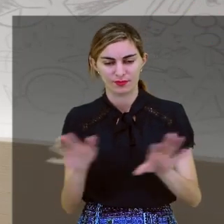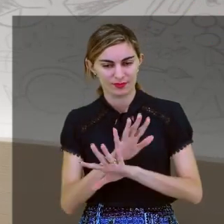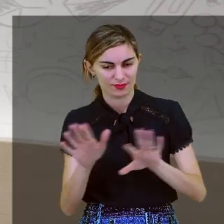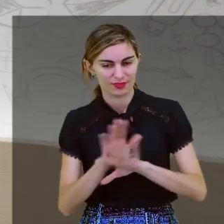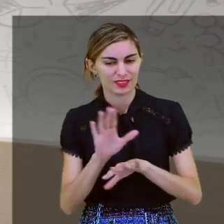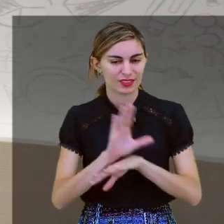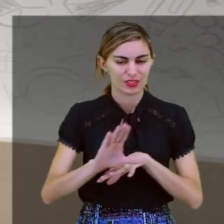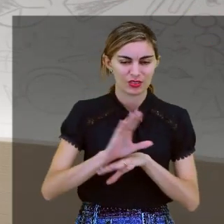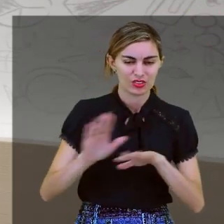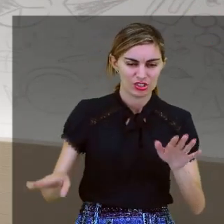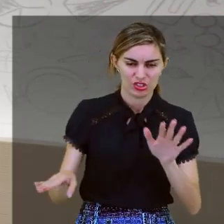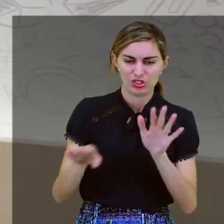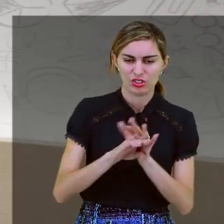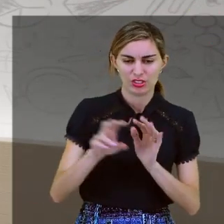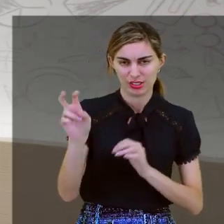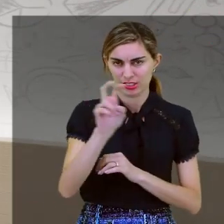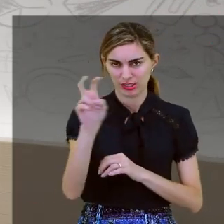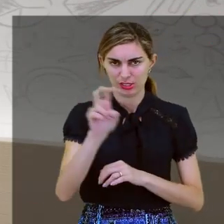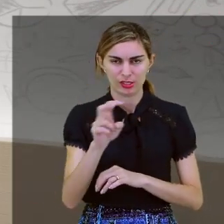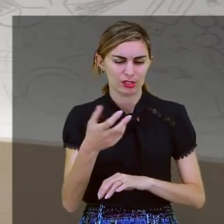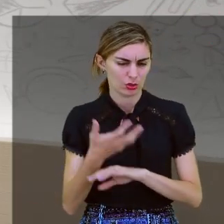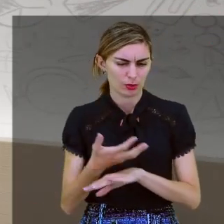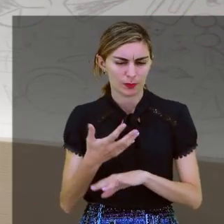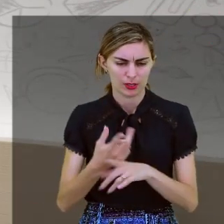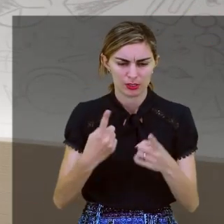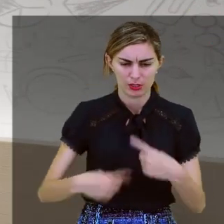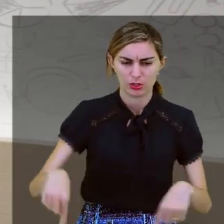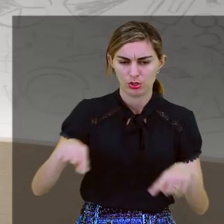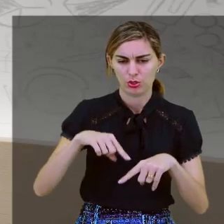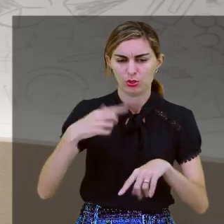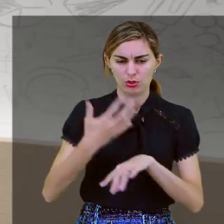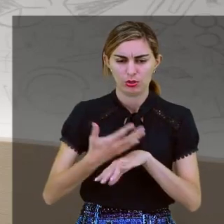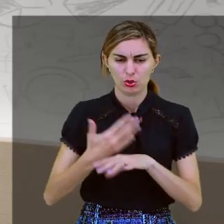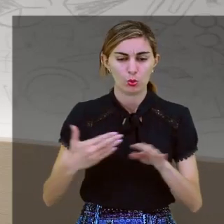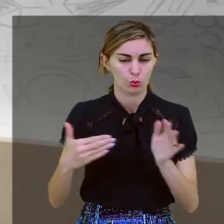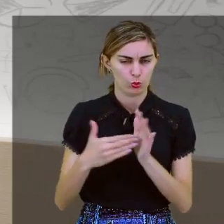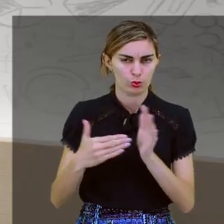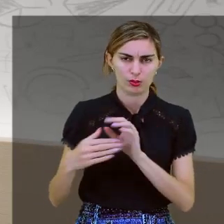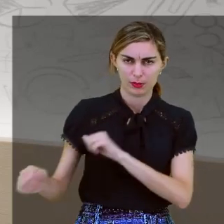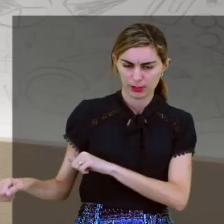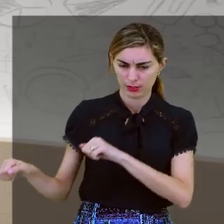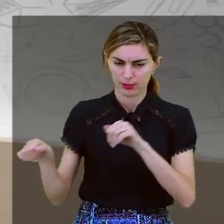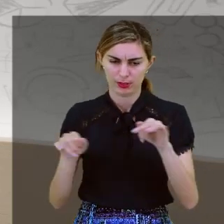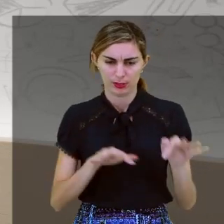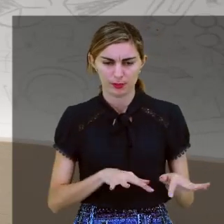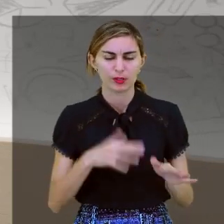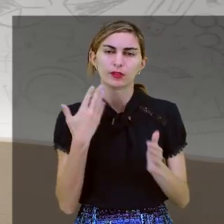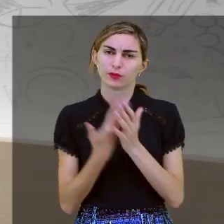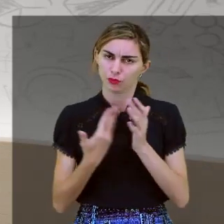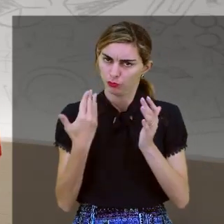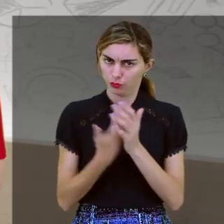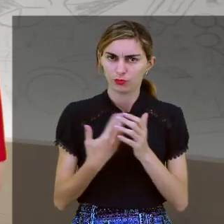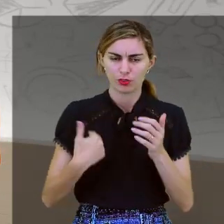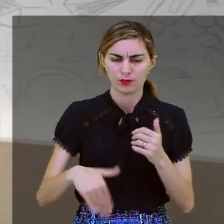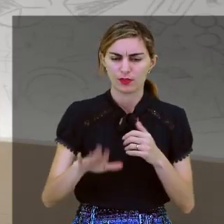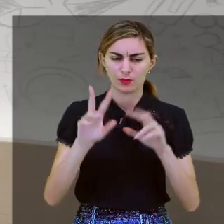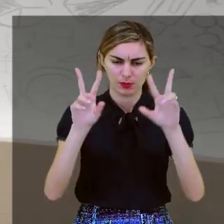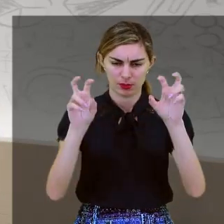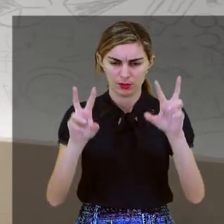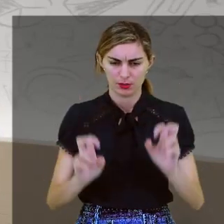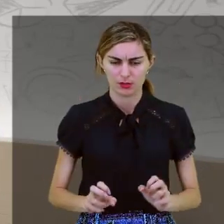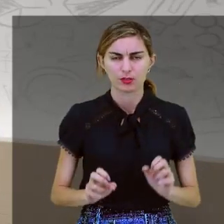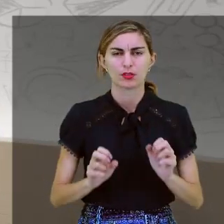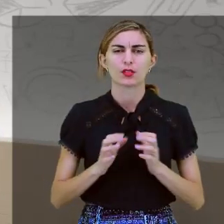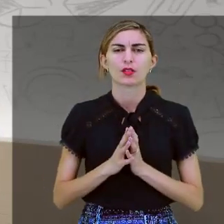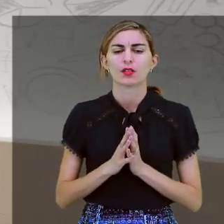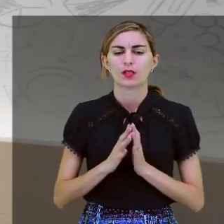Olá, cursistas! Chegamos na quinta competência da nossa disciplina, a última semana aí de estudos. Vamos abordar a respeito